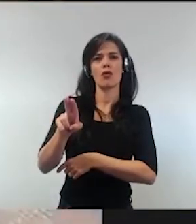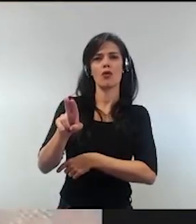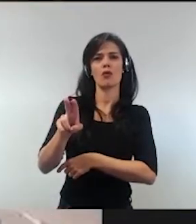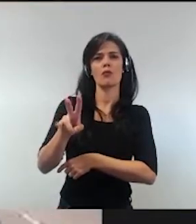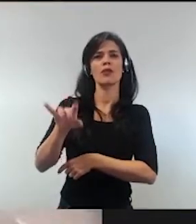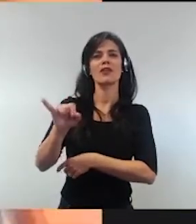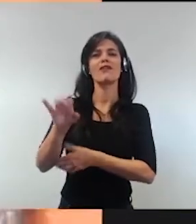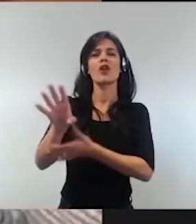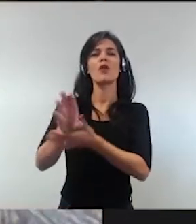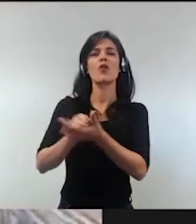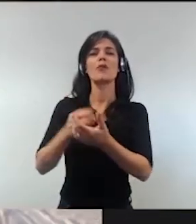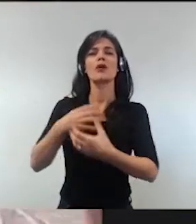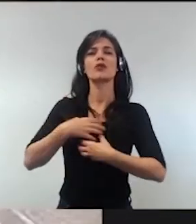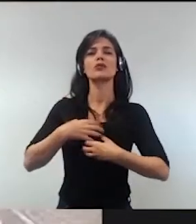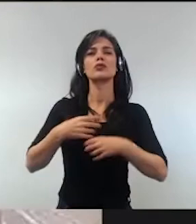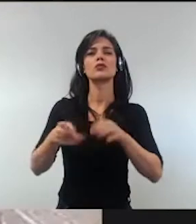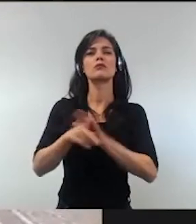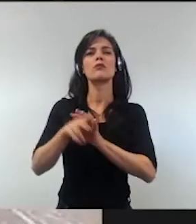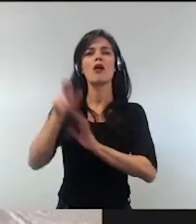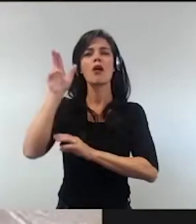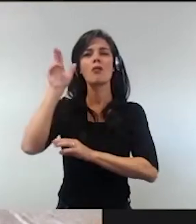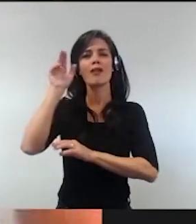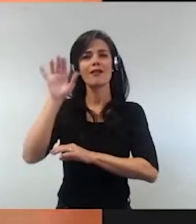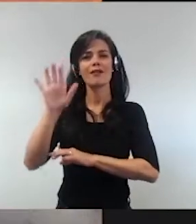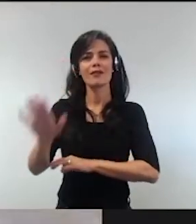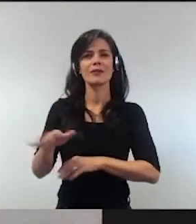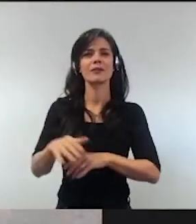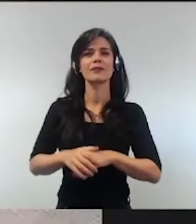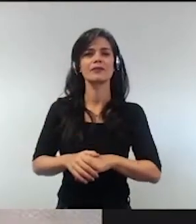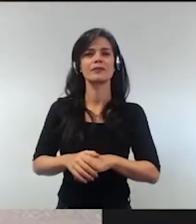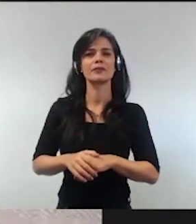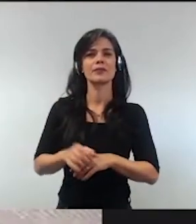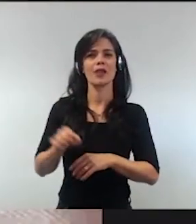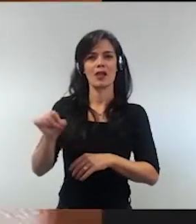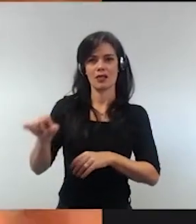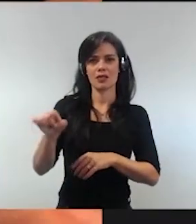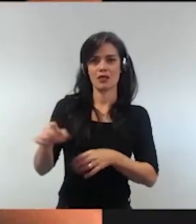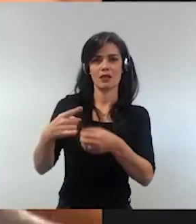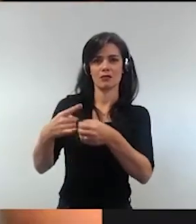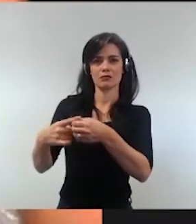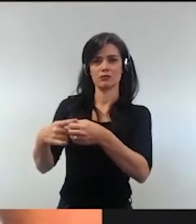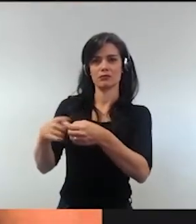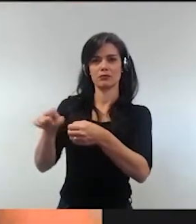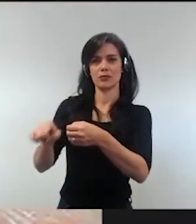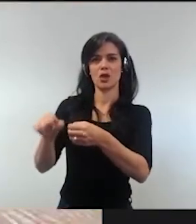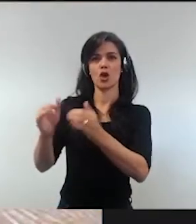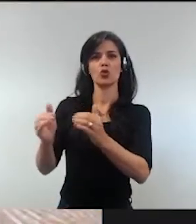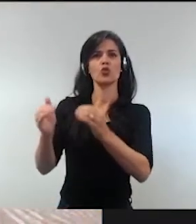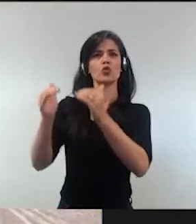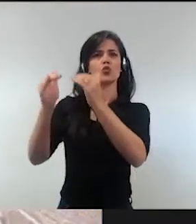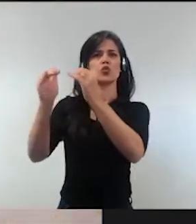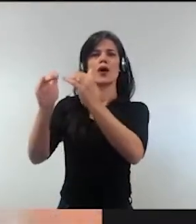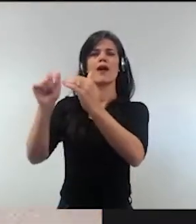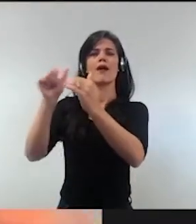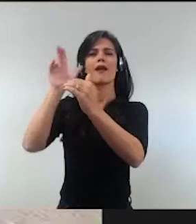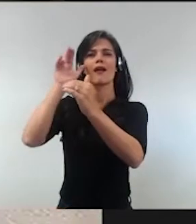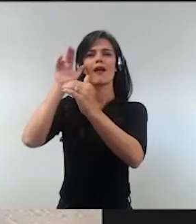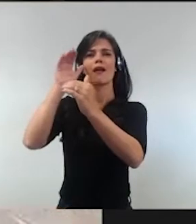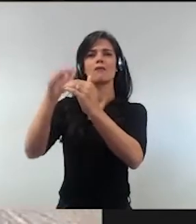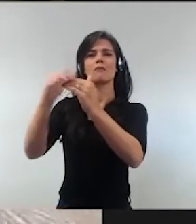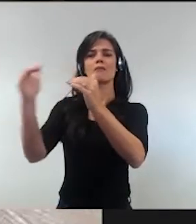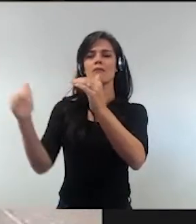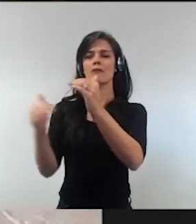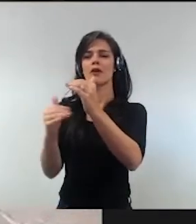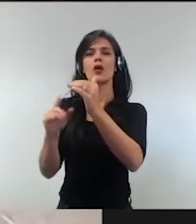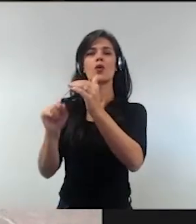relincho de um cavalo. Enfim, é uma terra em que a espécie superior que domina são cavalos e a espécie inferior